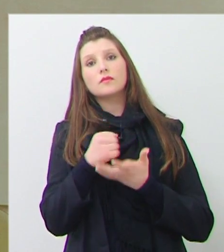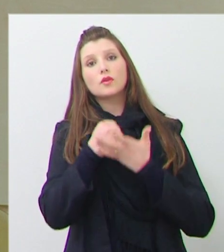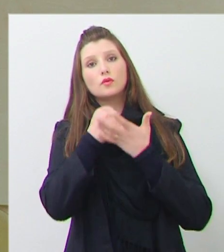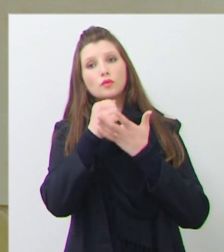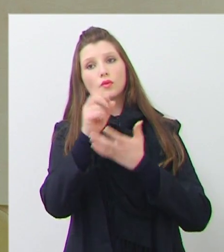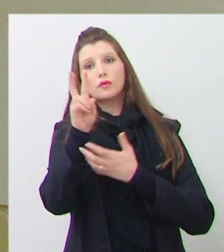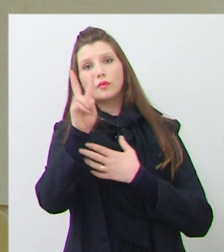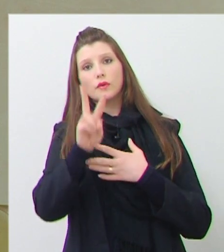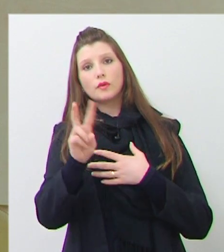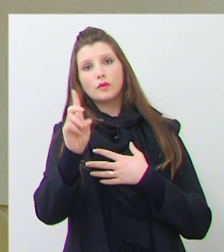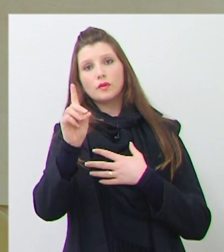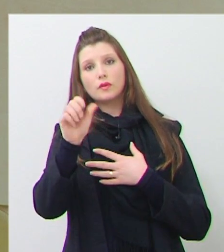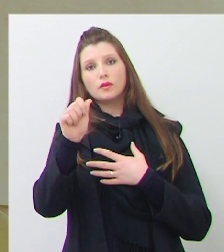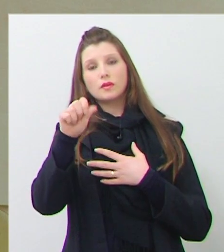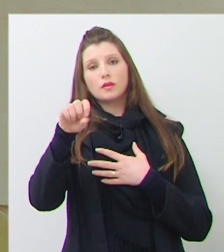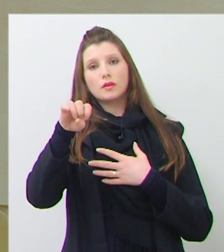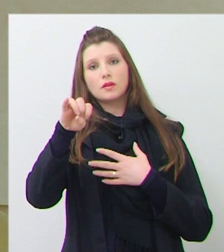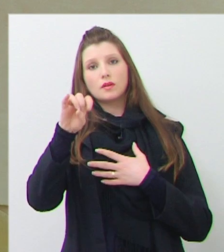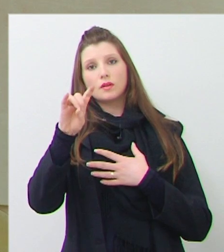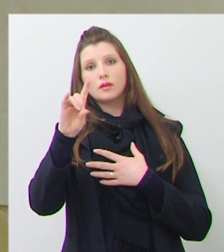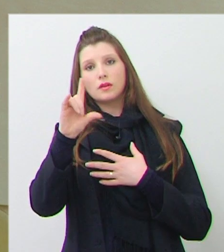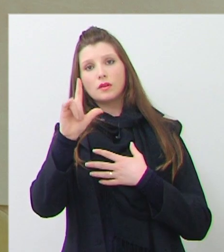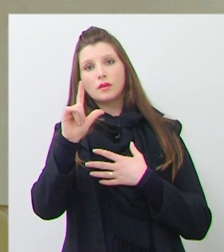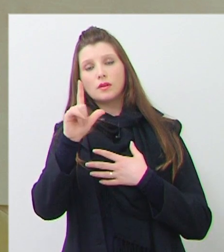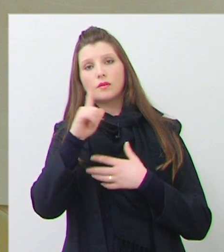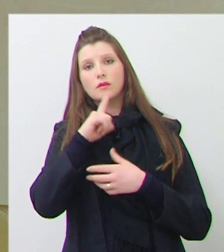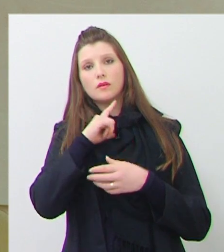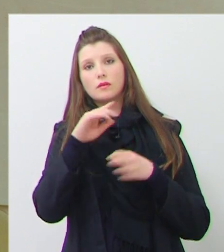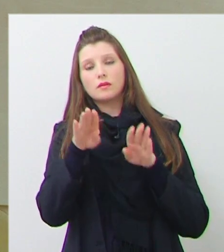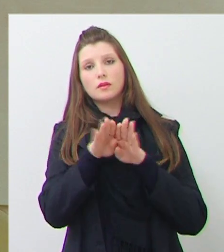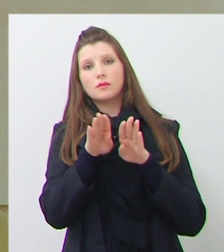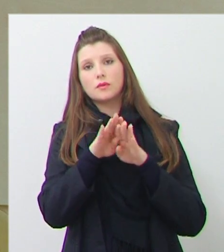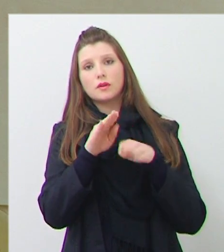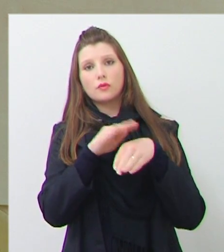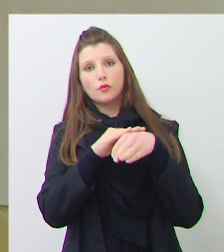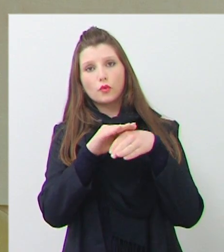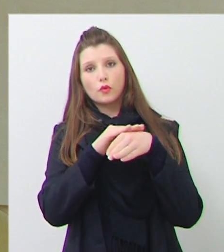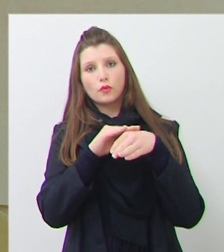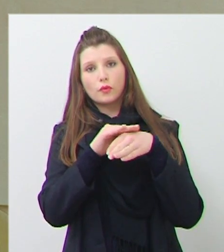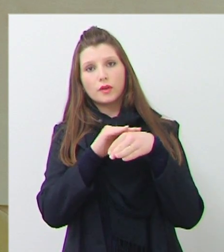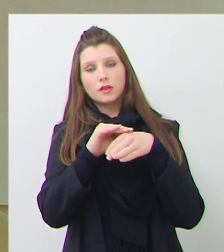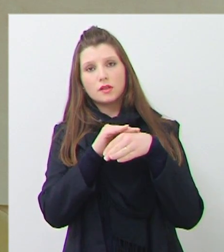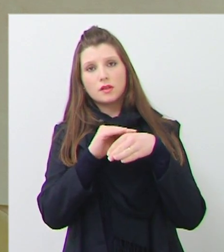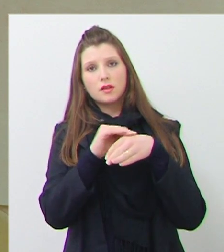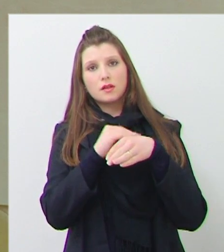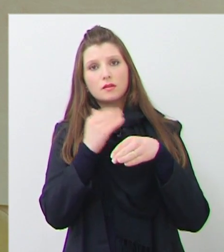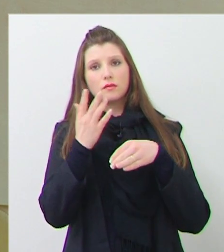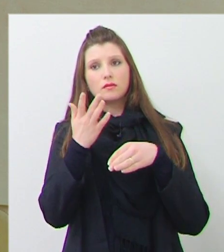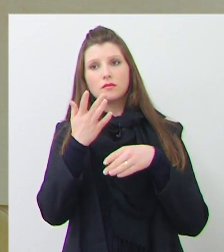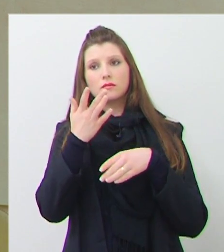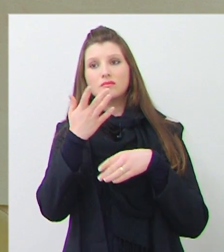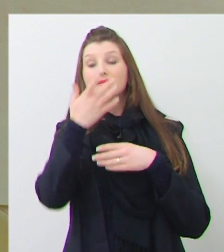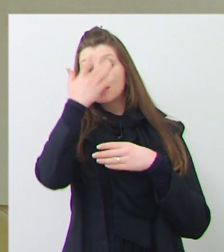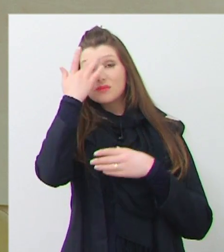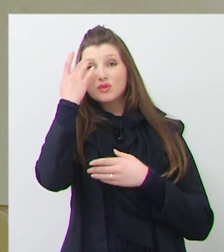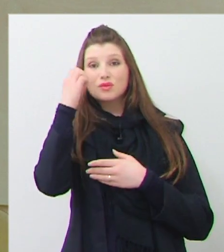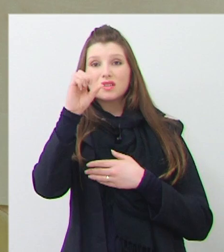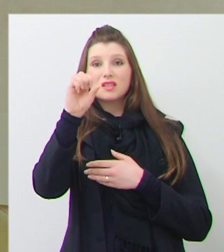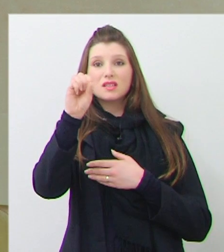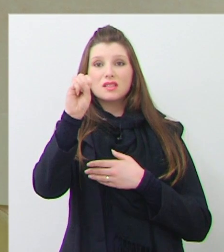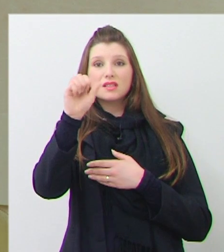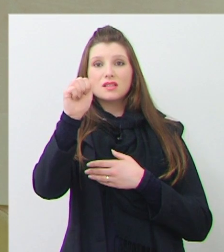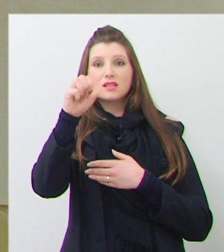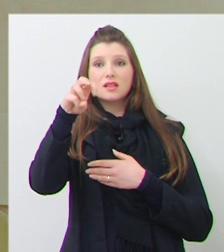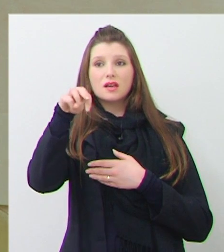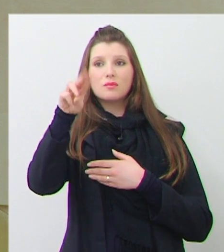né? Também estive conversando com o pessoal que esteve na sala dele sobre relação ao SAMU. Não